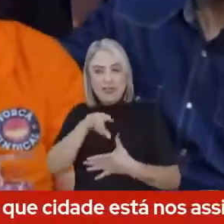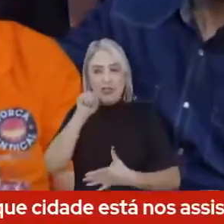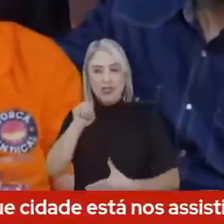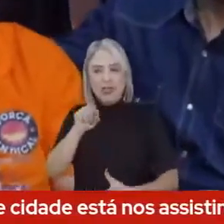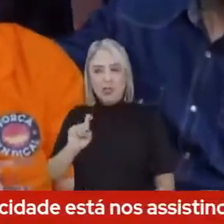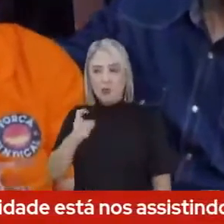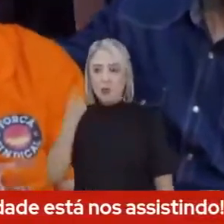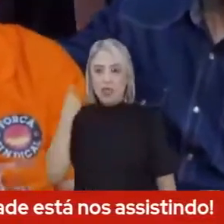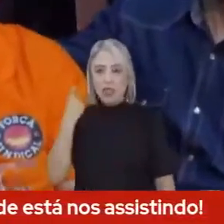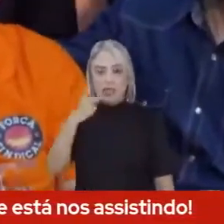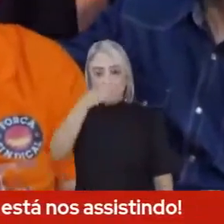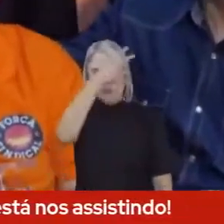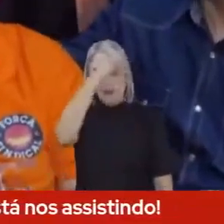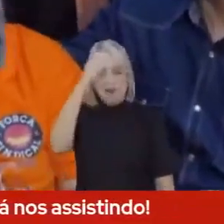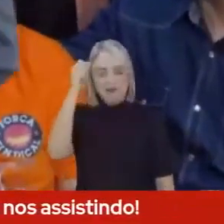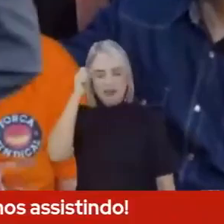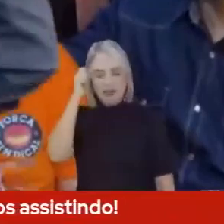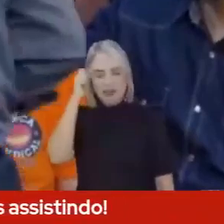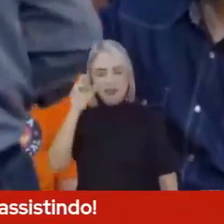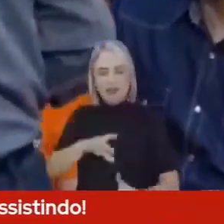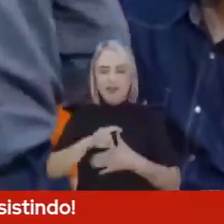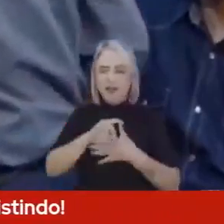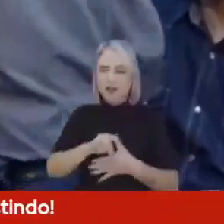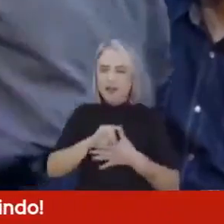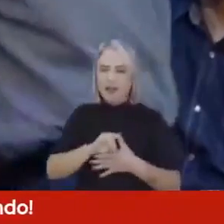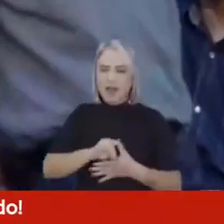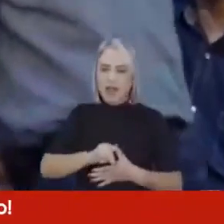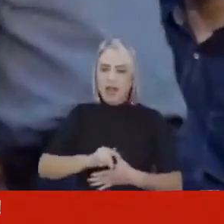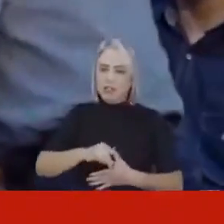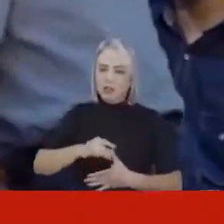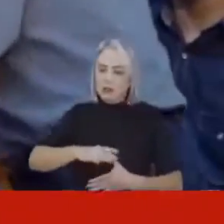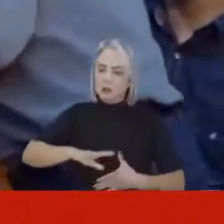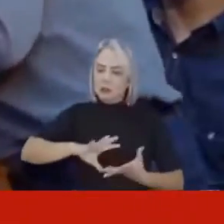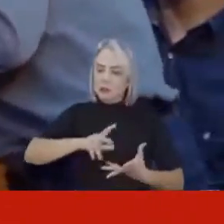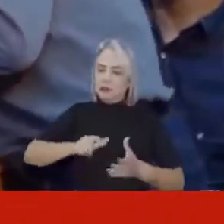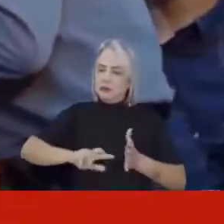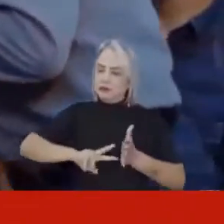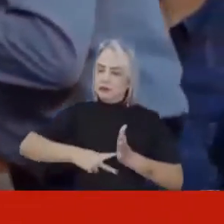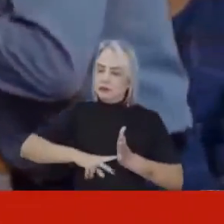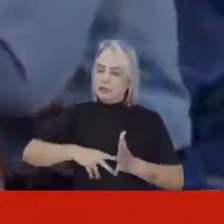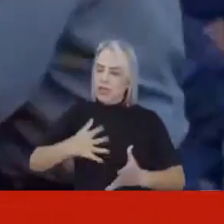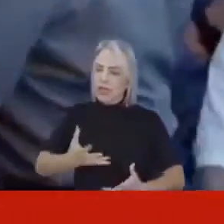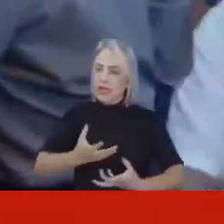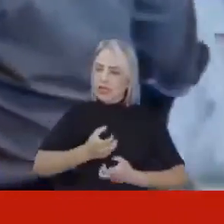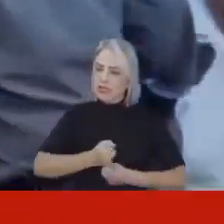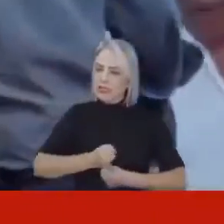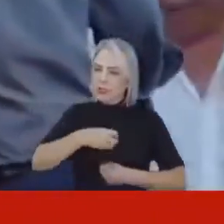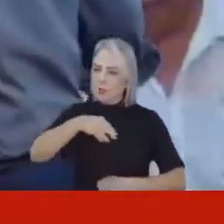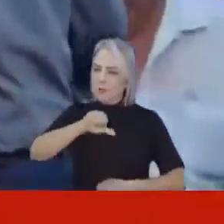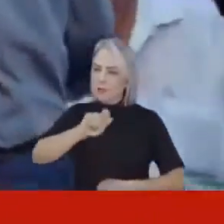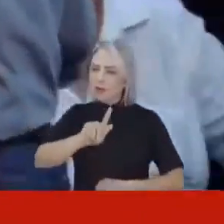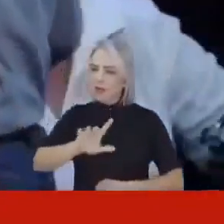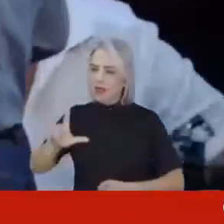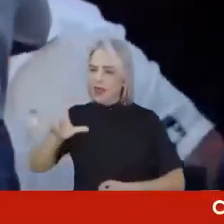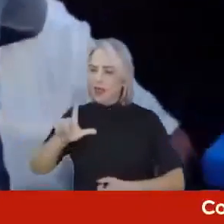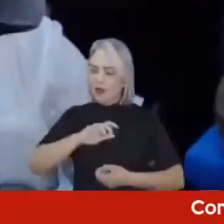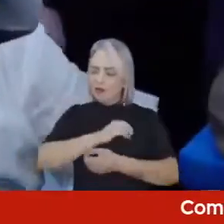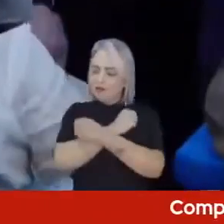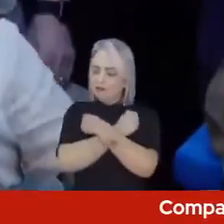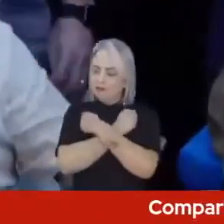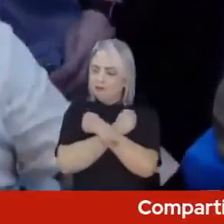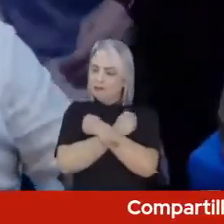ex-prefeitos, lideranças do mundo sindical, abraçando Miguel Torres e abraçando o